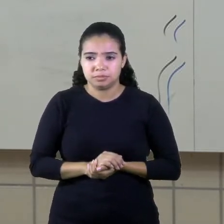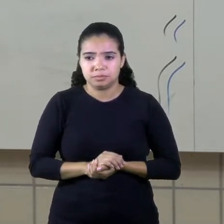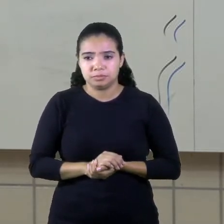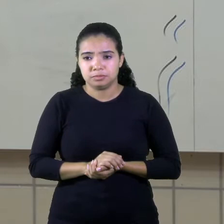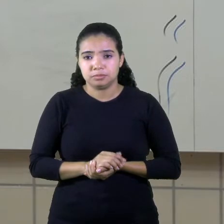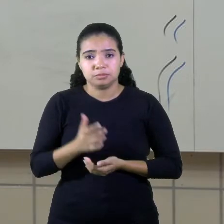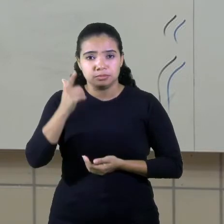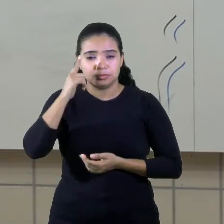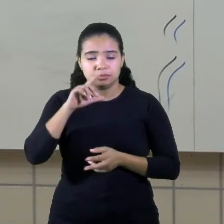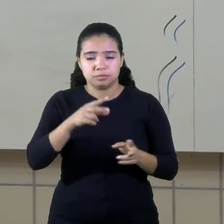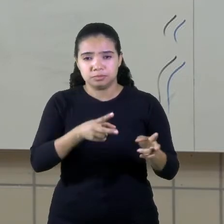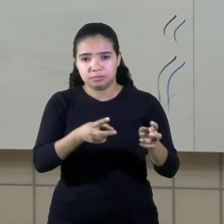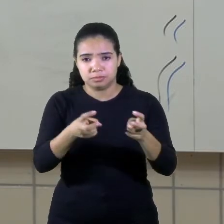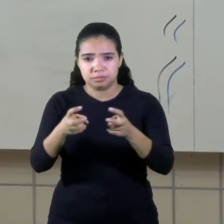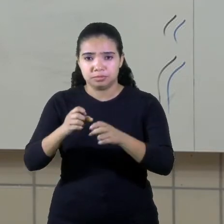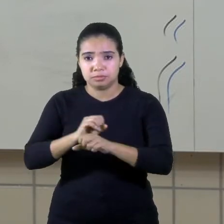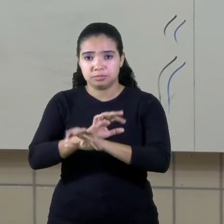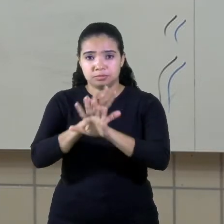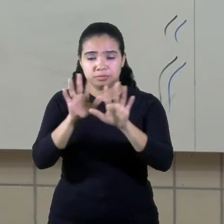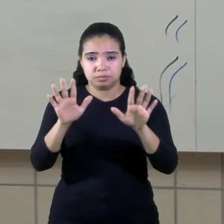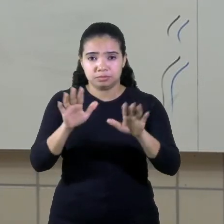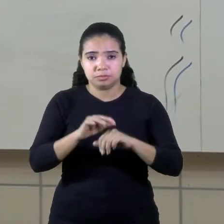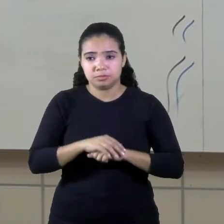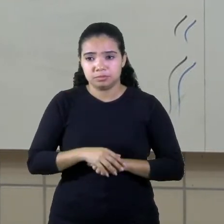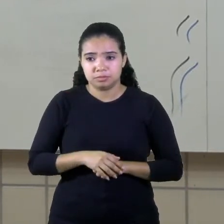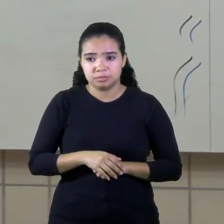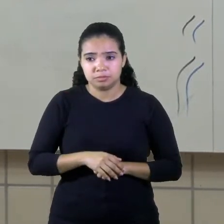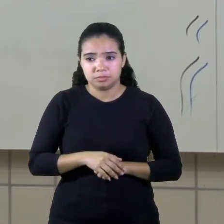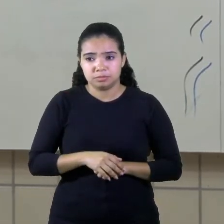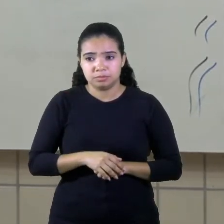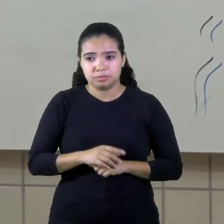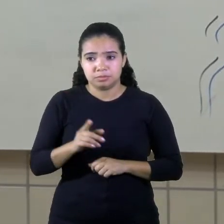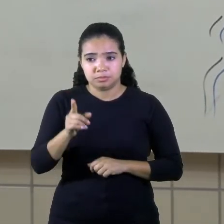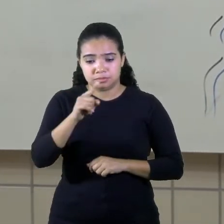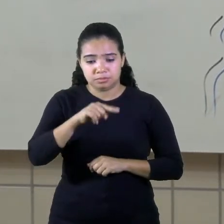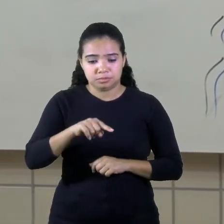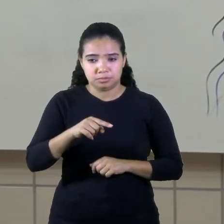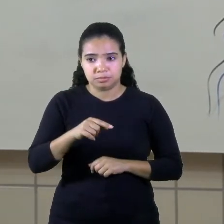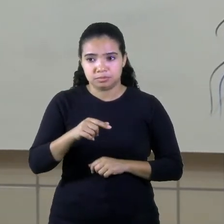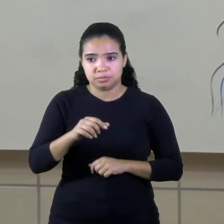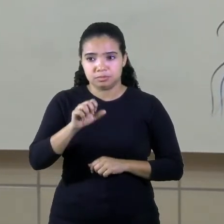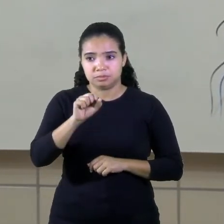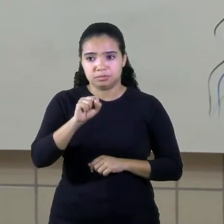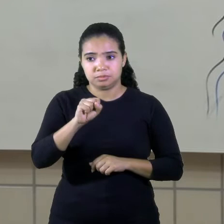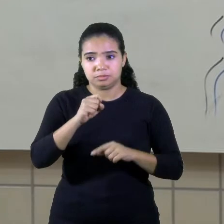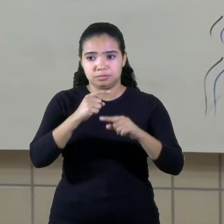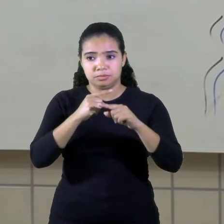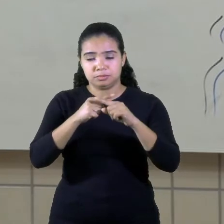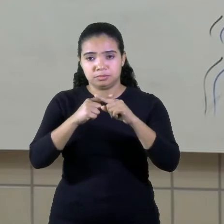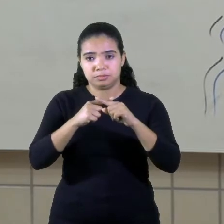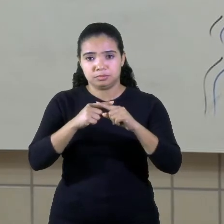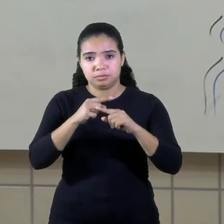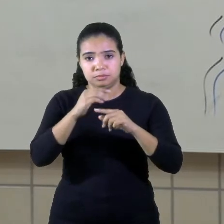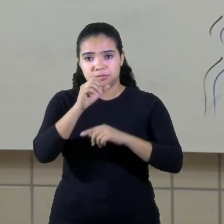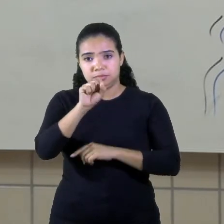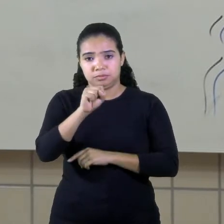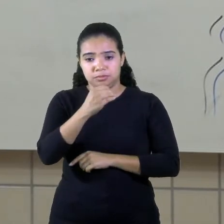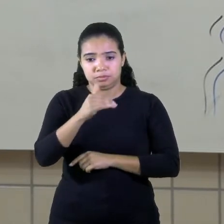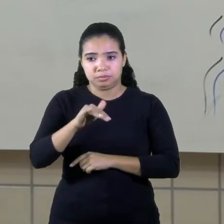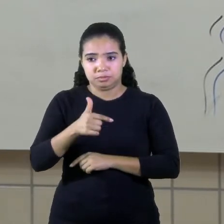eu consigo perceber claramente que se eu multiplicar esse número por 3, eu tenho o número de